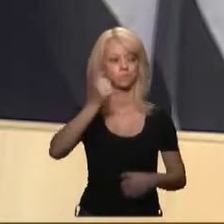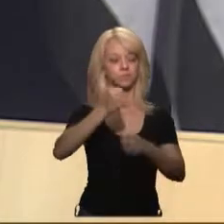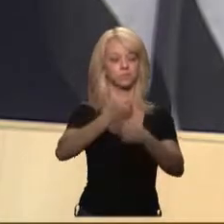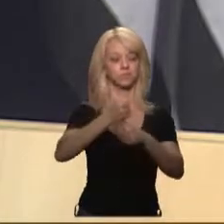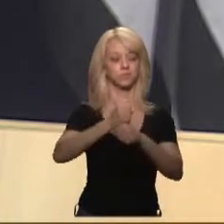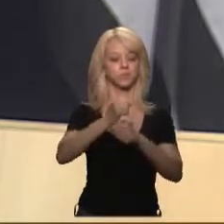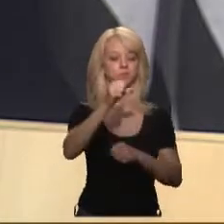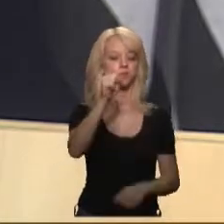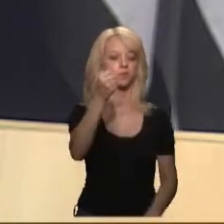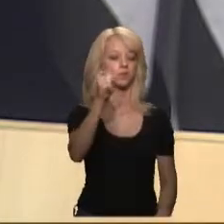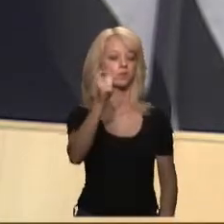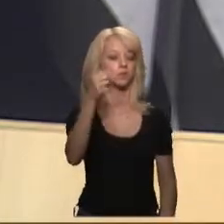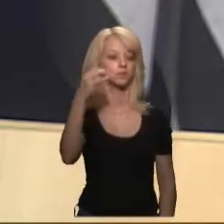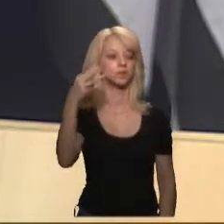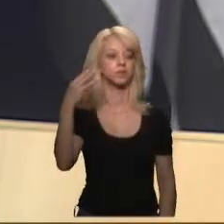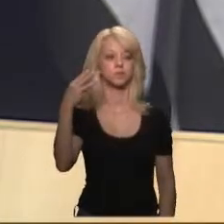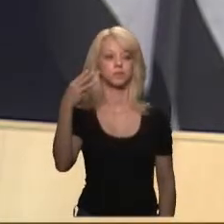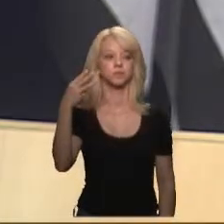83.